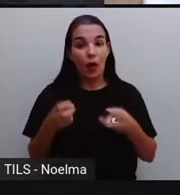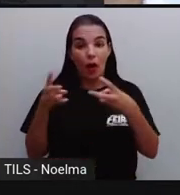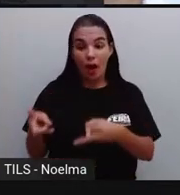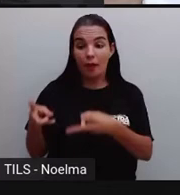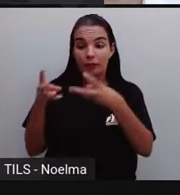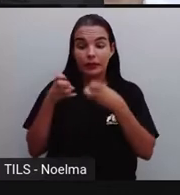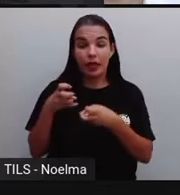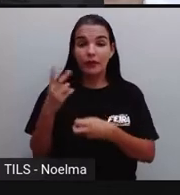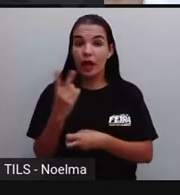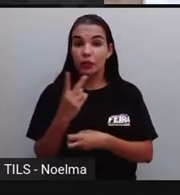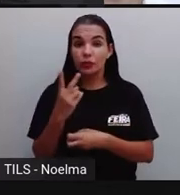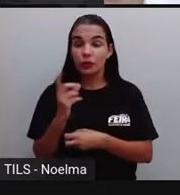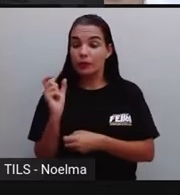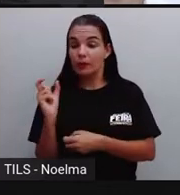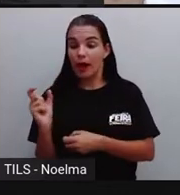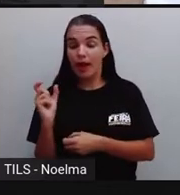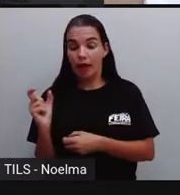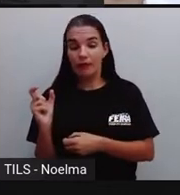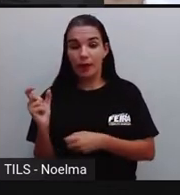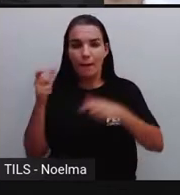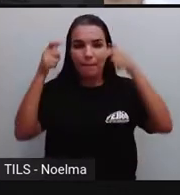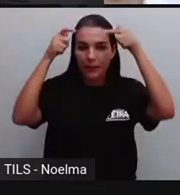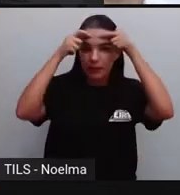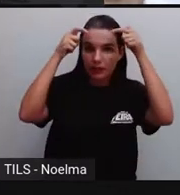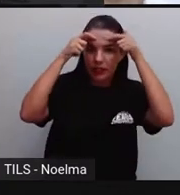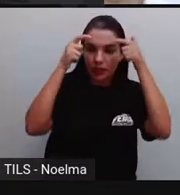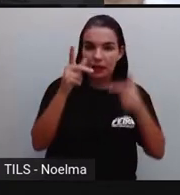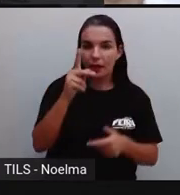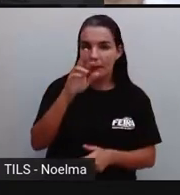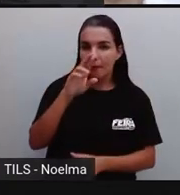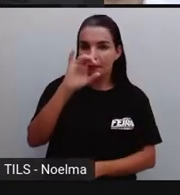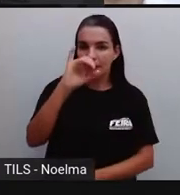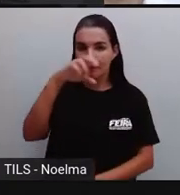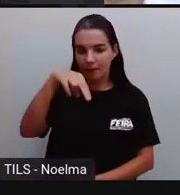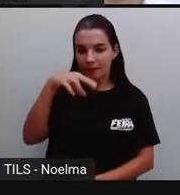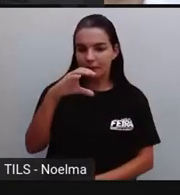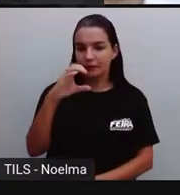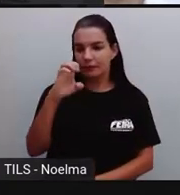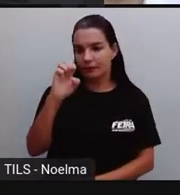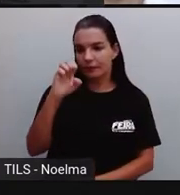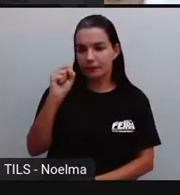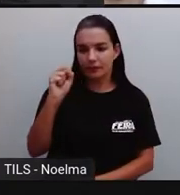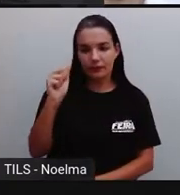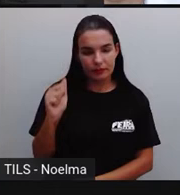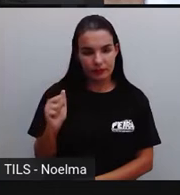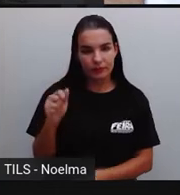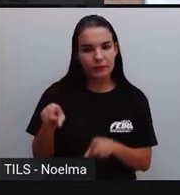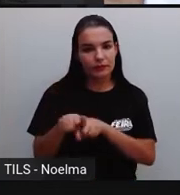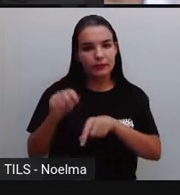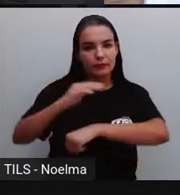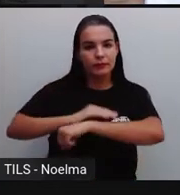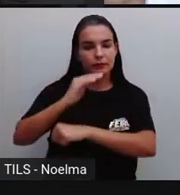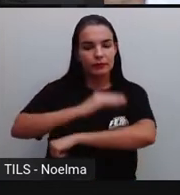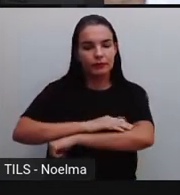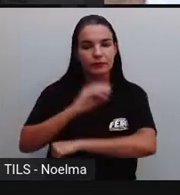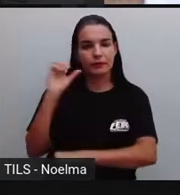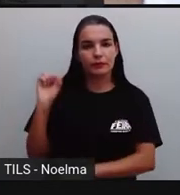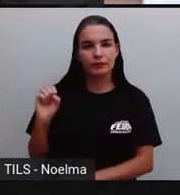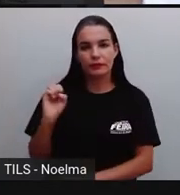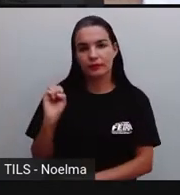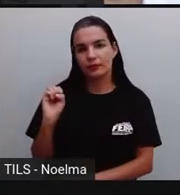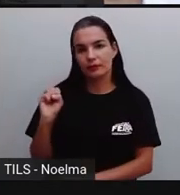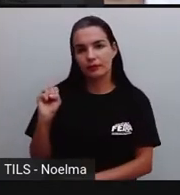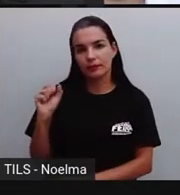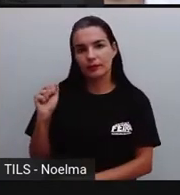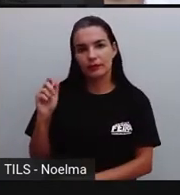aí essas duas palavrinhas, ó. Princesa e sapo. Ó, as duas palavras